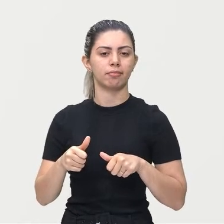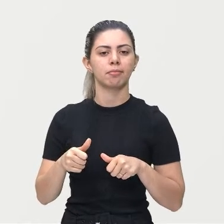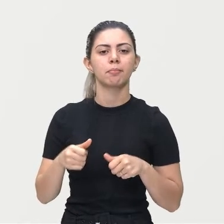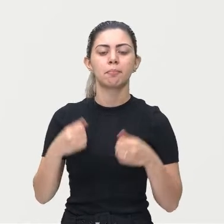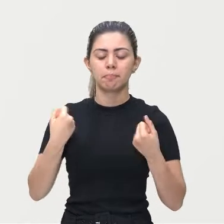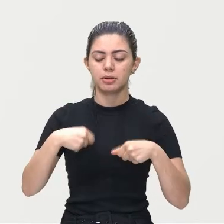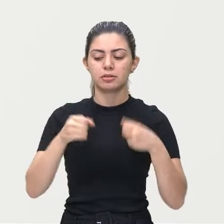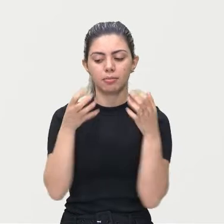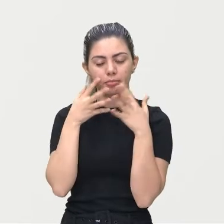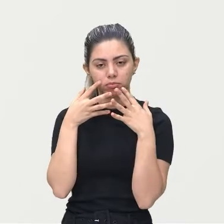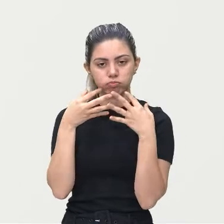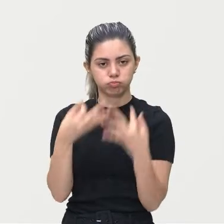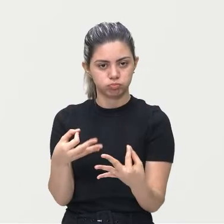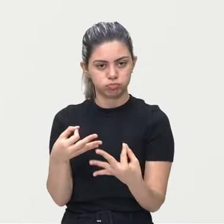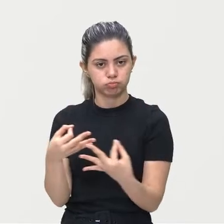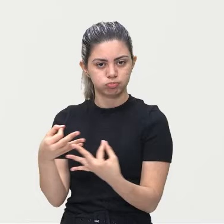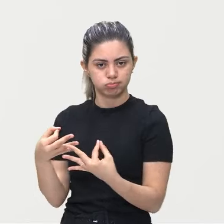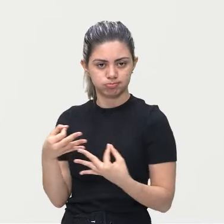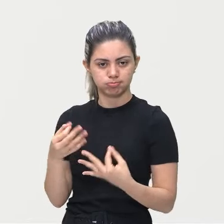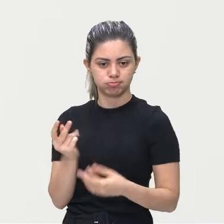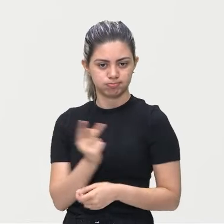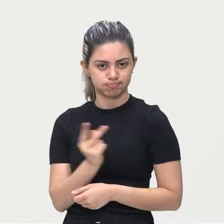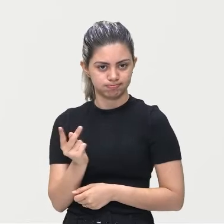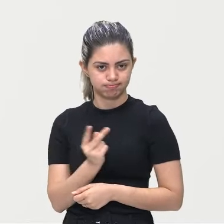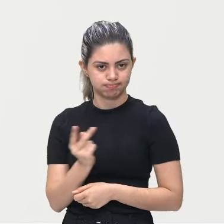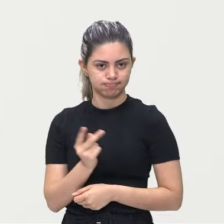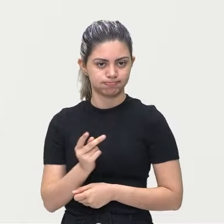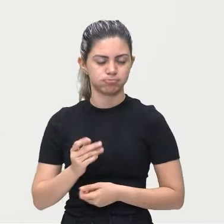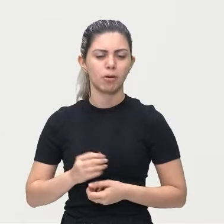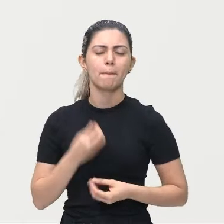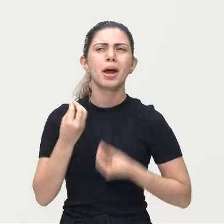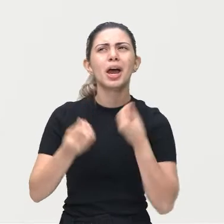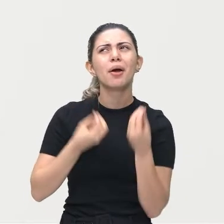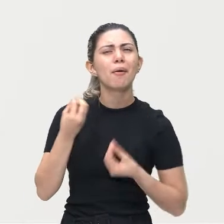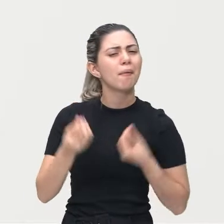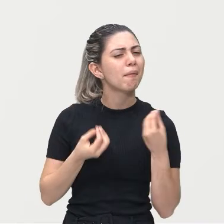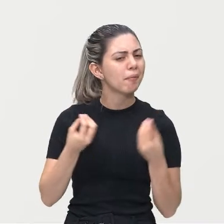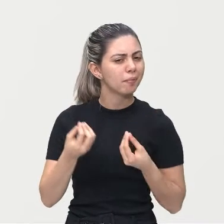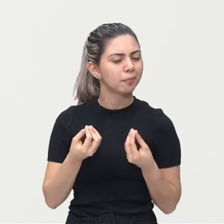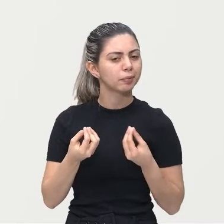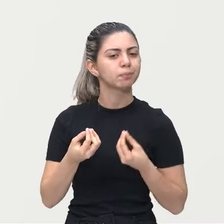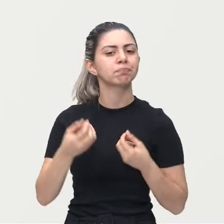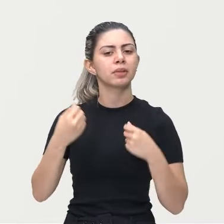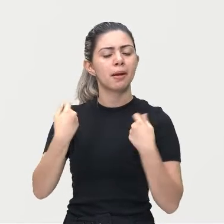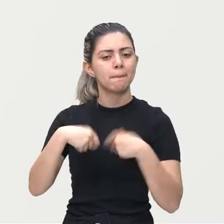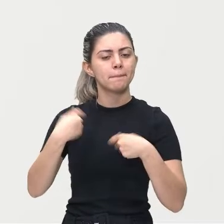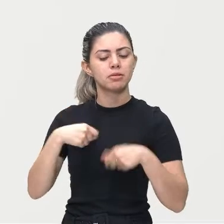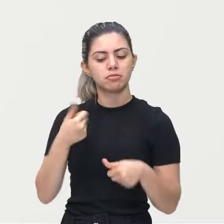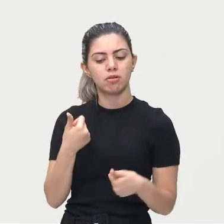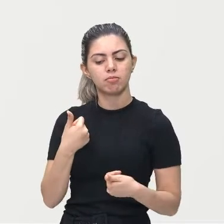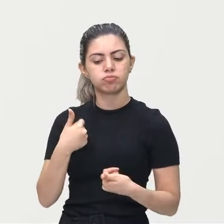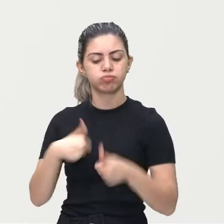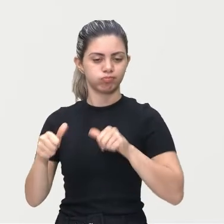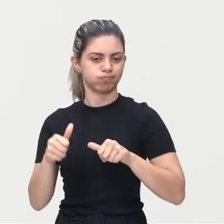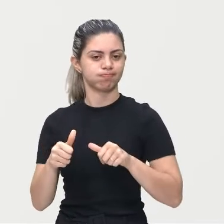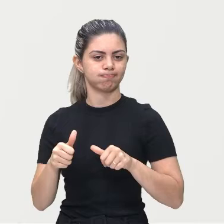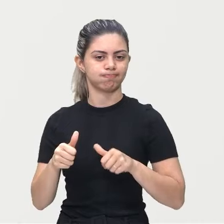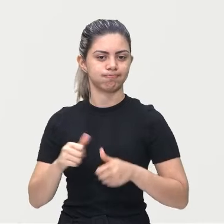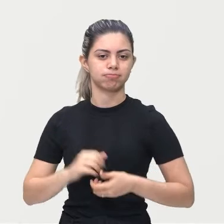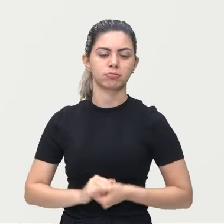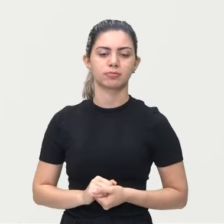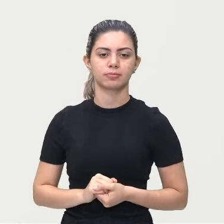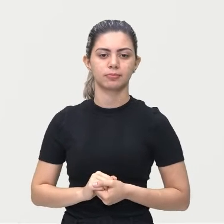que tratar essa questão. Mas tratar de que forma? Eu tenho que tratar em